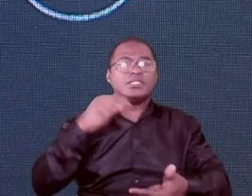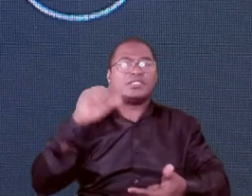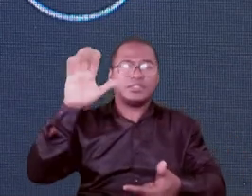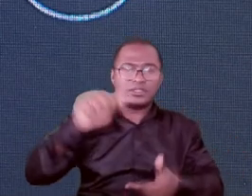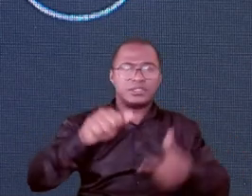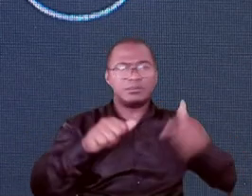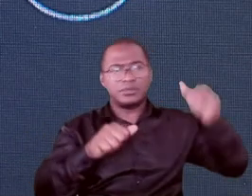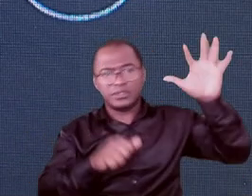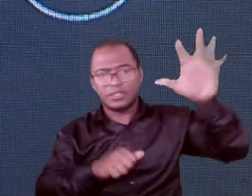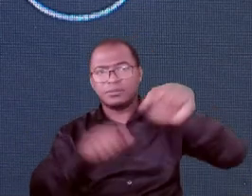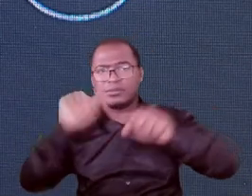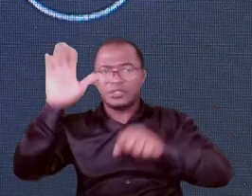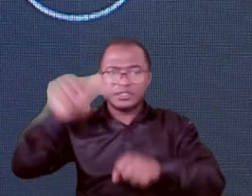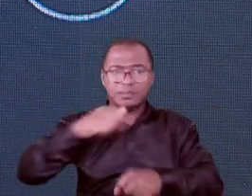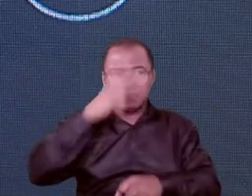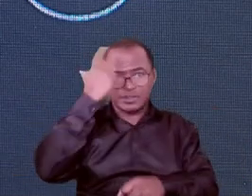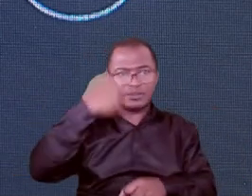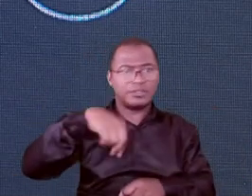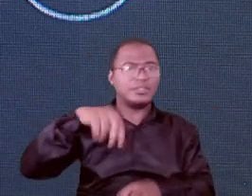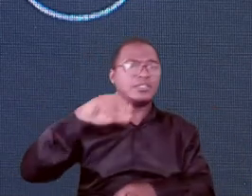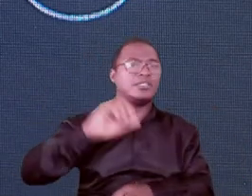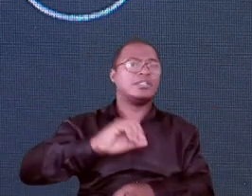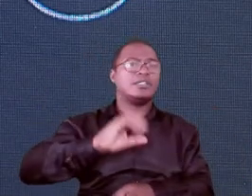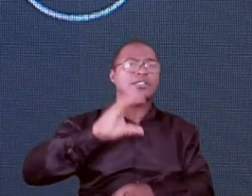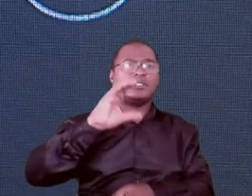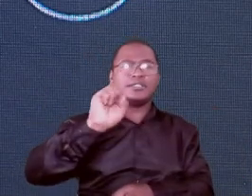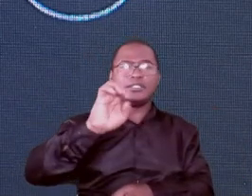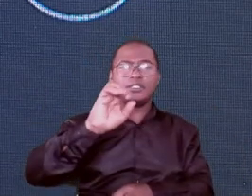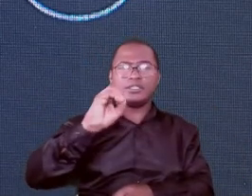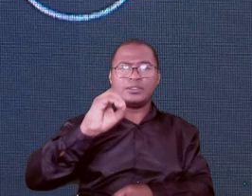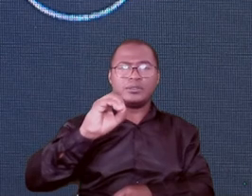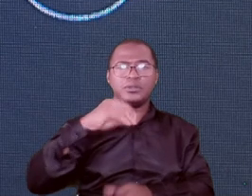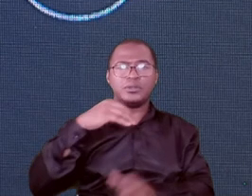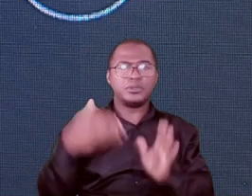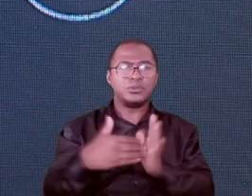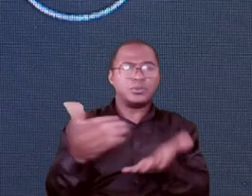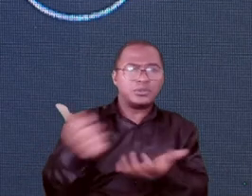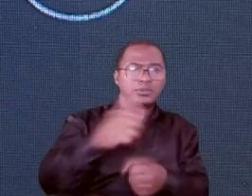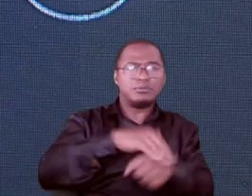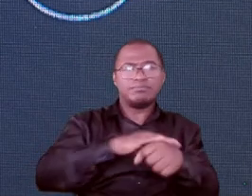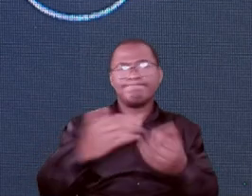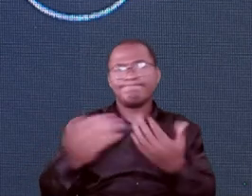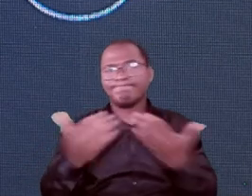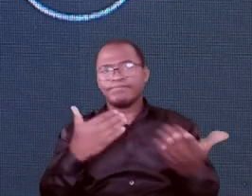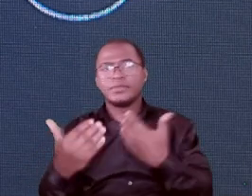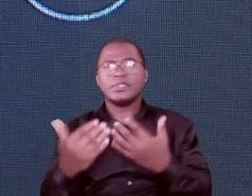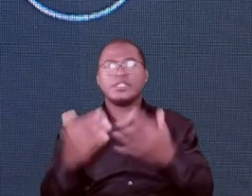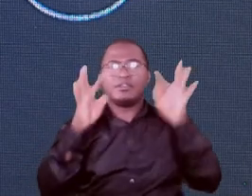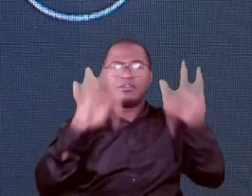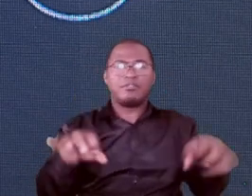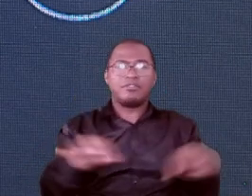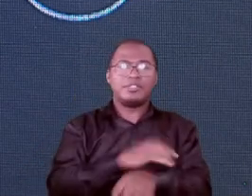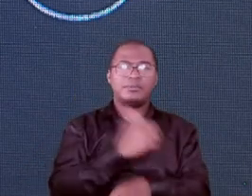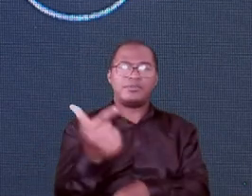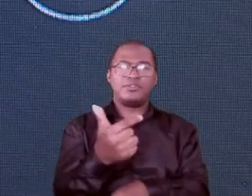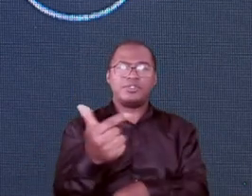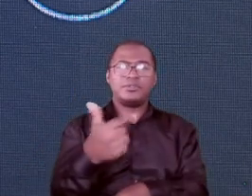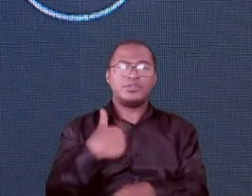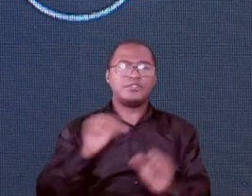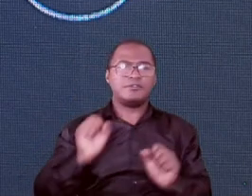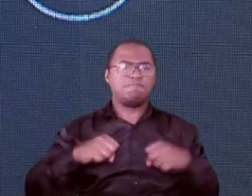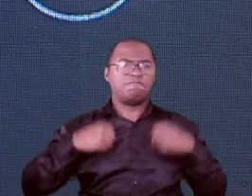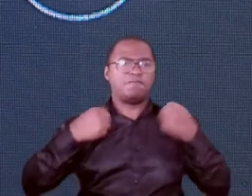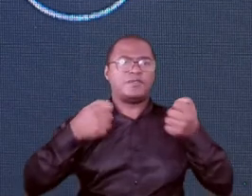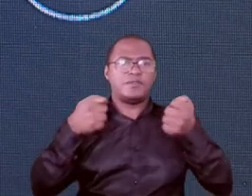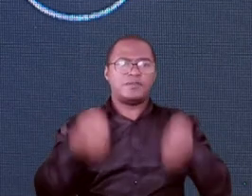mentor e tal mas é no final a gente tá sendo super e estamos felizes quando quando a gente olha para